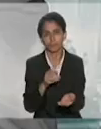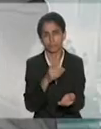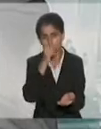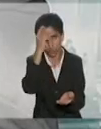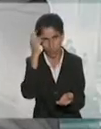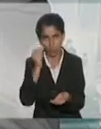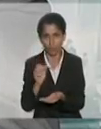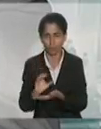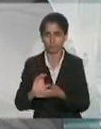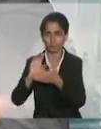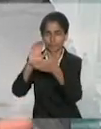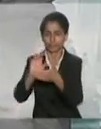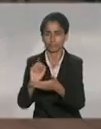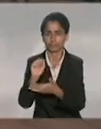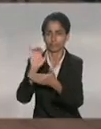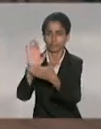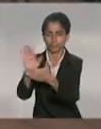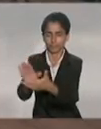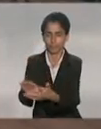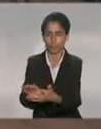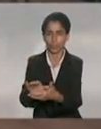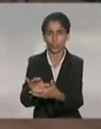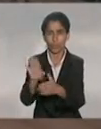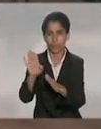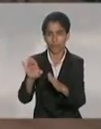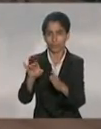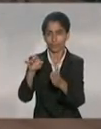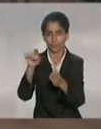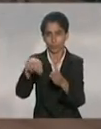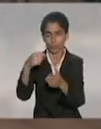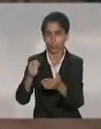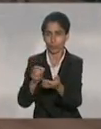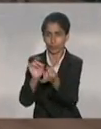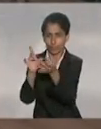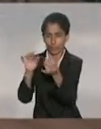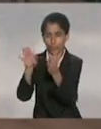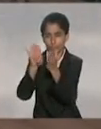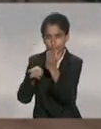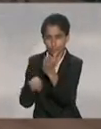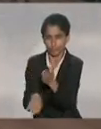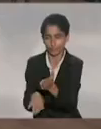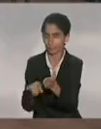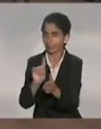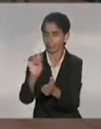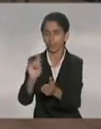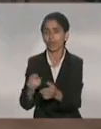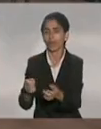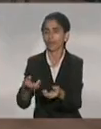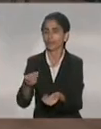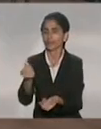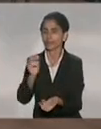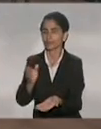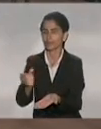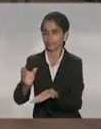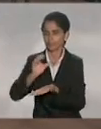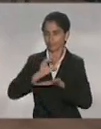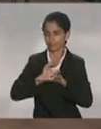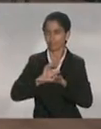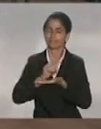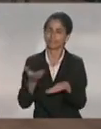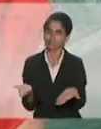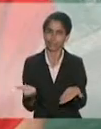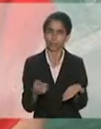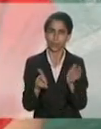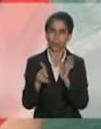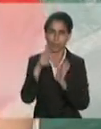incentivo não diminui o preço final do produto. Aumenta a sua margem de lucro. Muito preço ao mercado. Ou